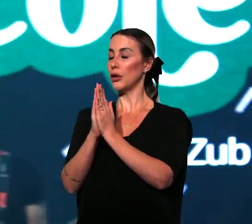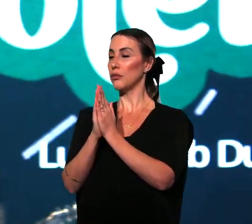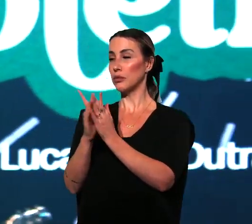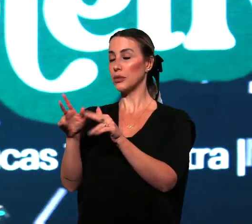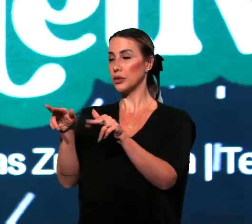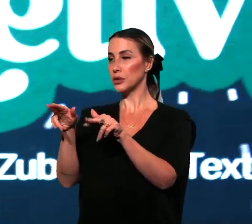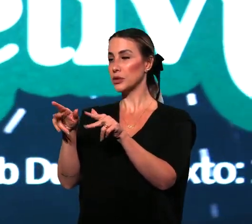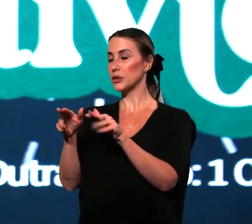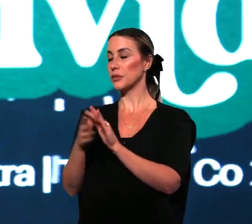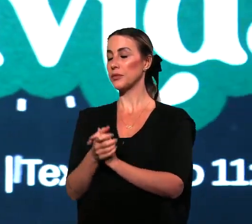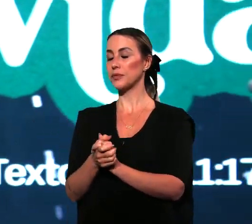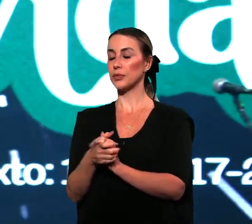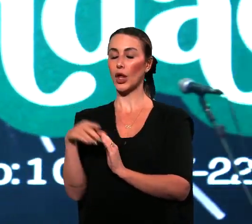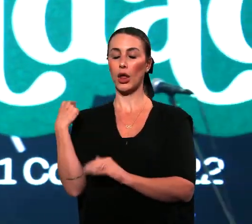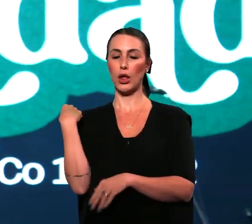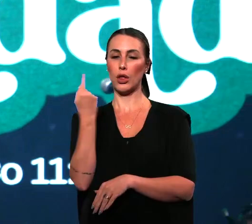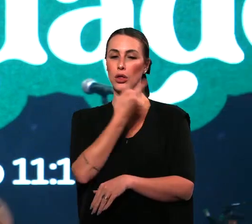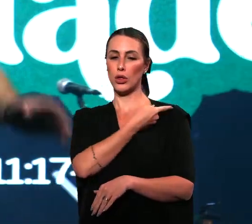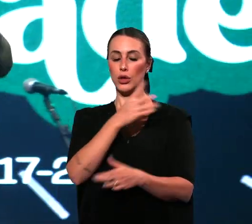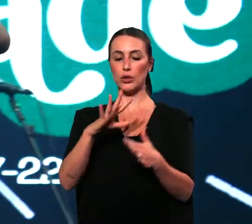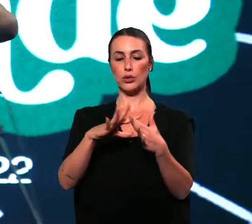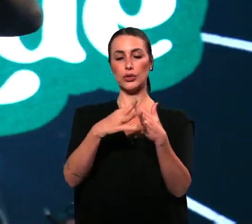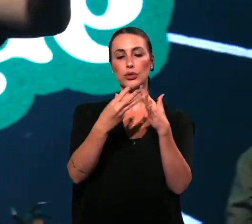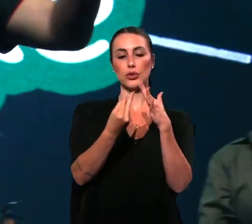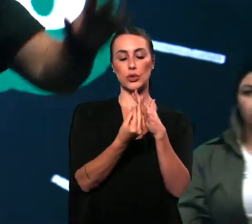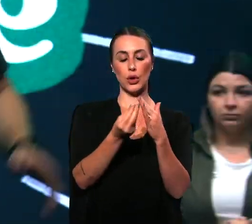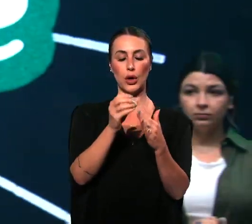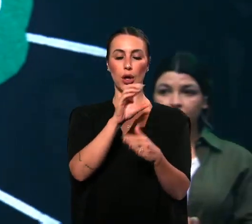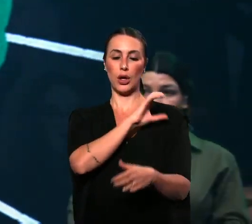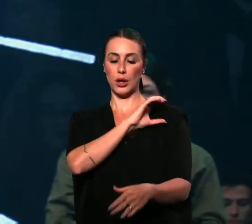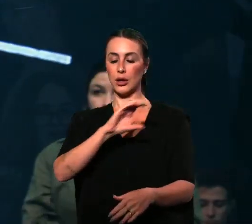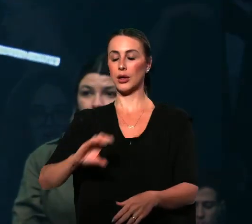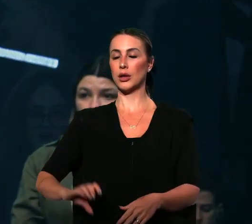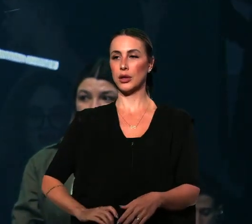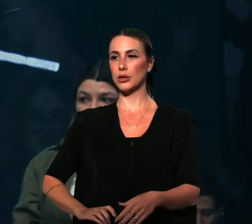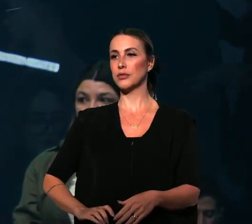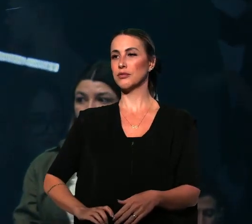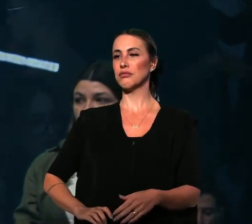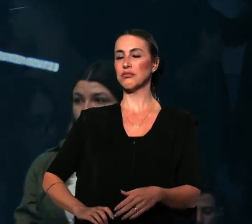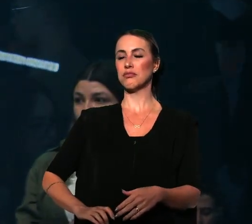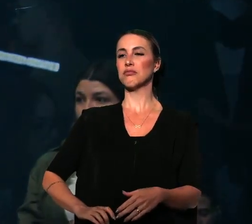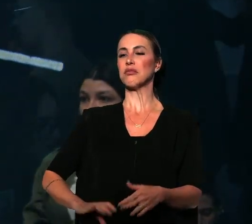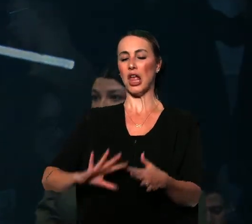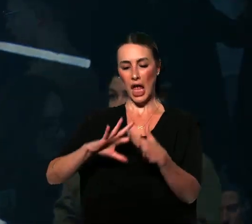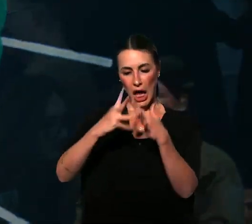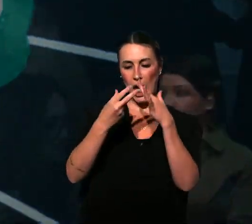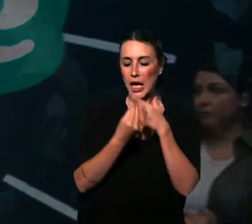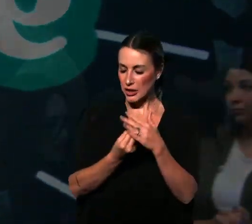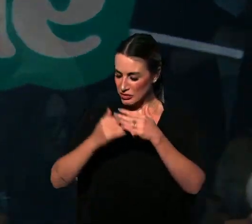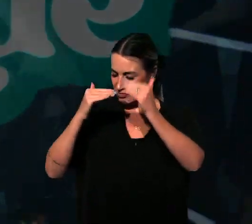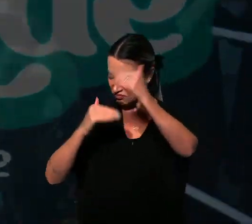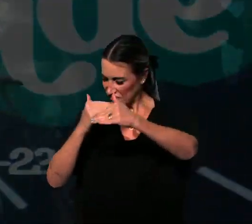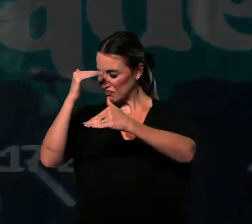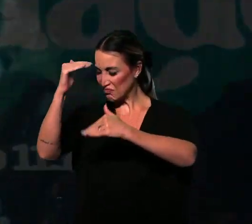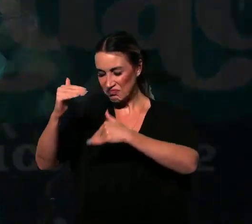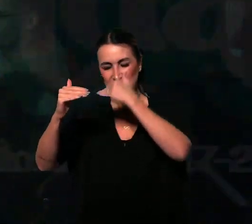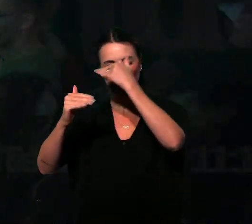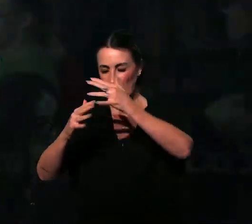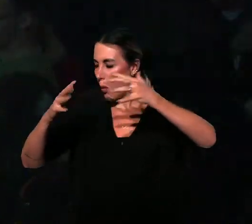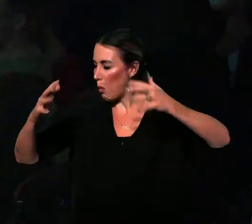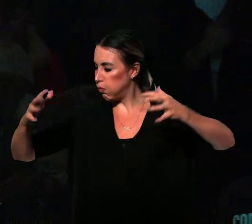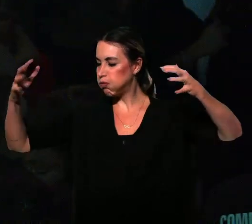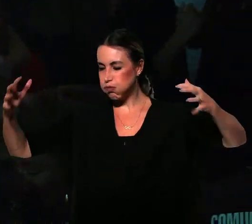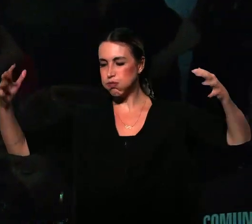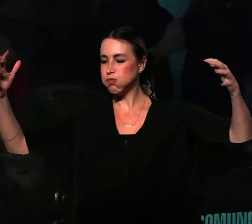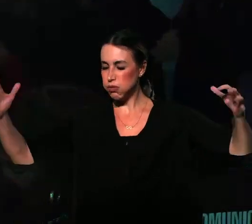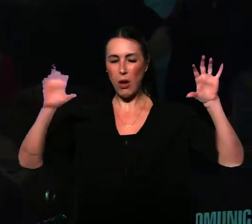Nós somos o corpo de Cristo. Essa igreja vai avançar, essa igreja vai crescer, essa igreja vai incomodar